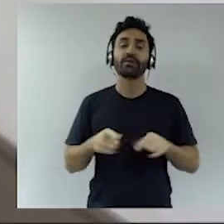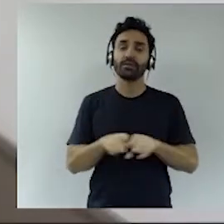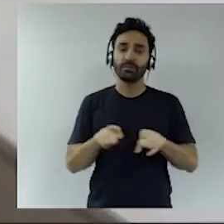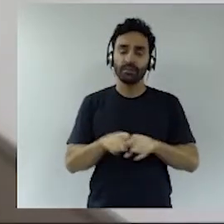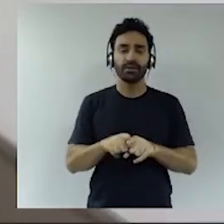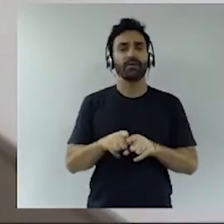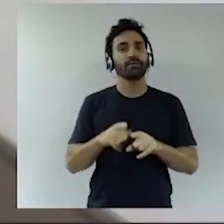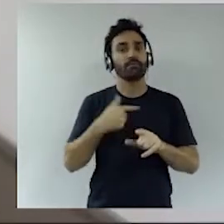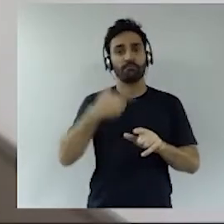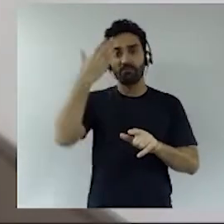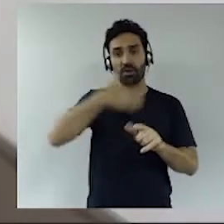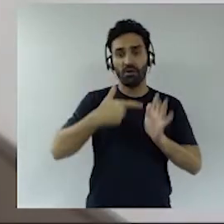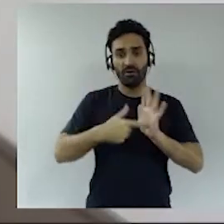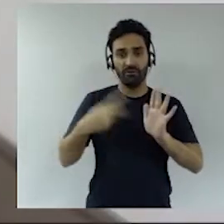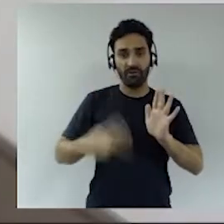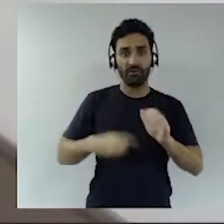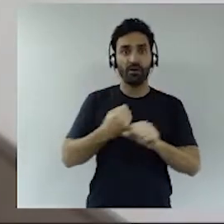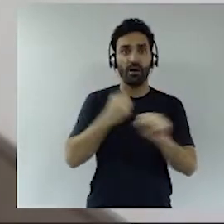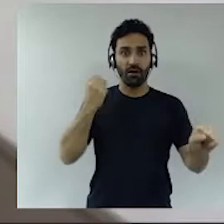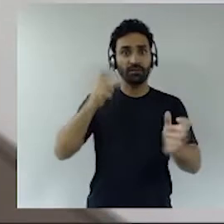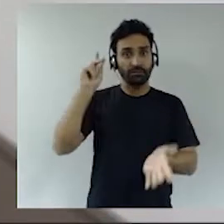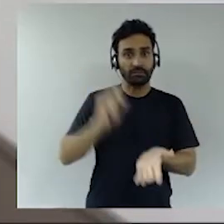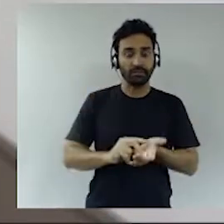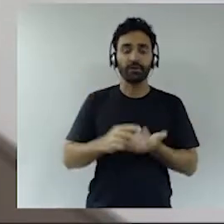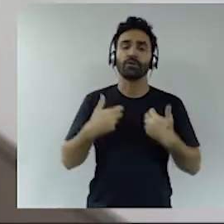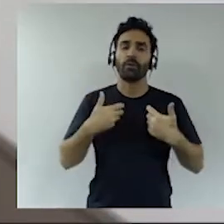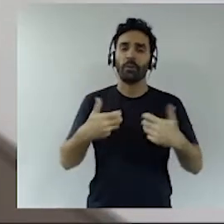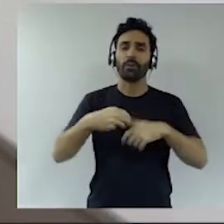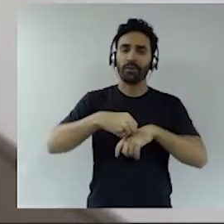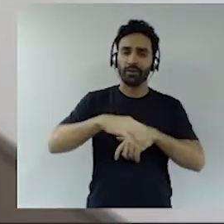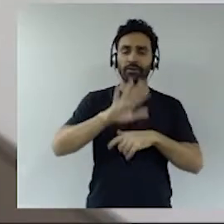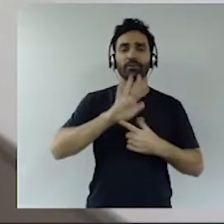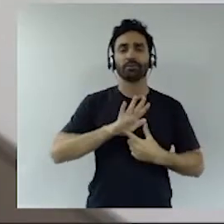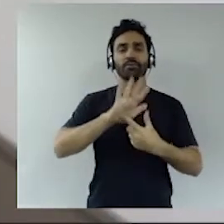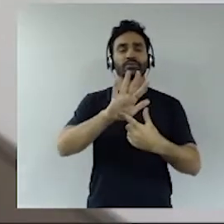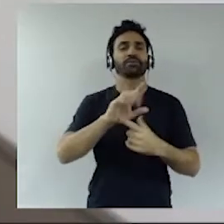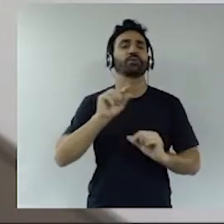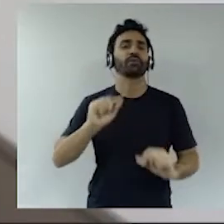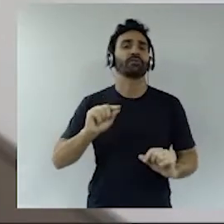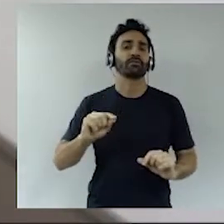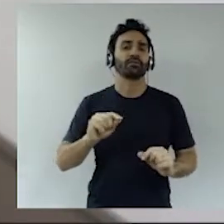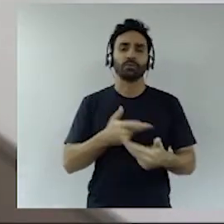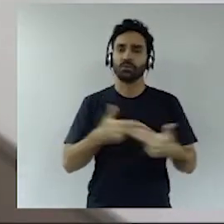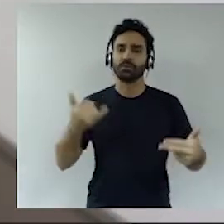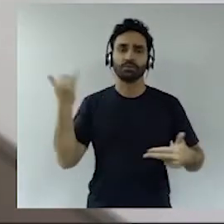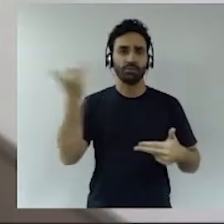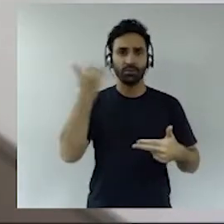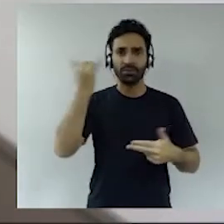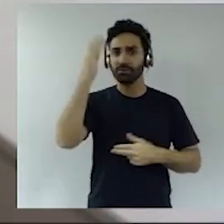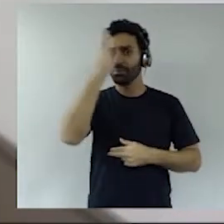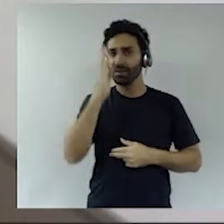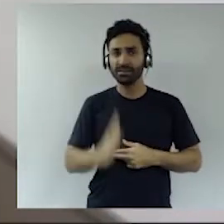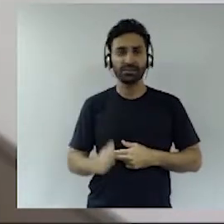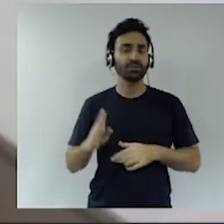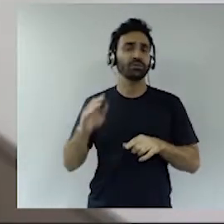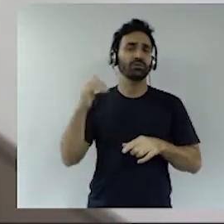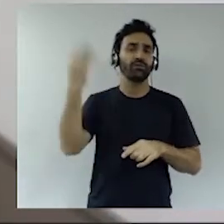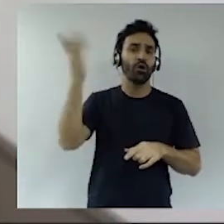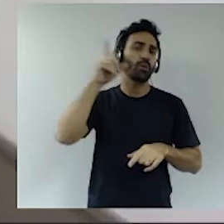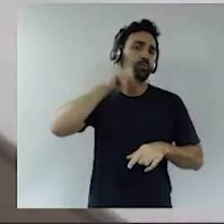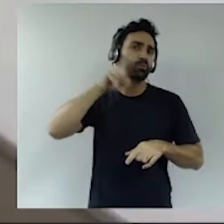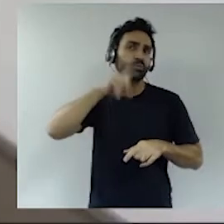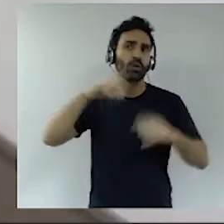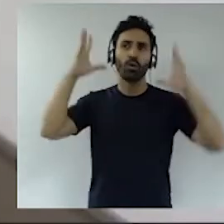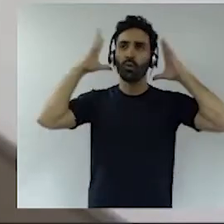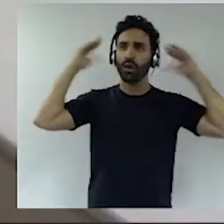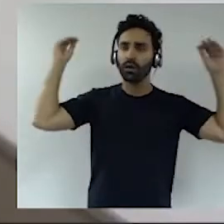a grandiosidade do evento, registro aqui acessos relevantes, não só do Brasil, como dos Estados Unidos,